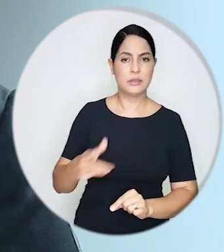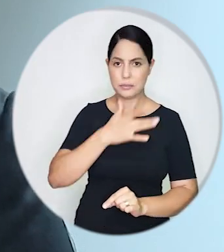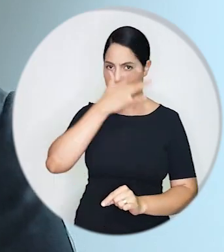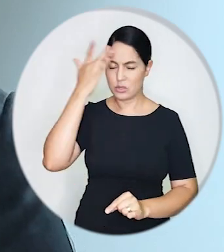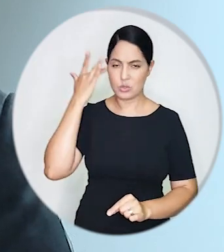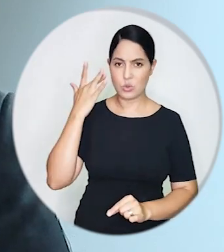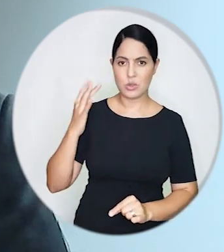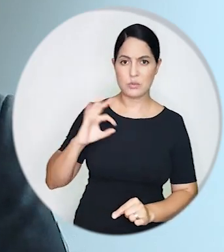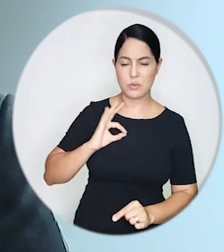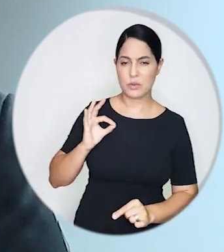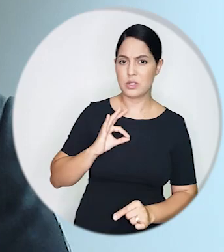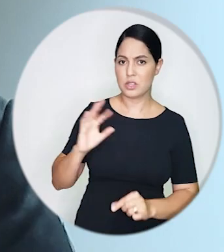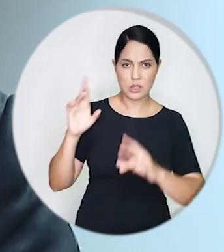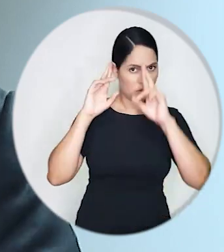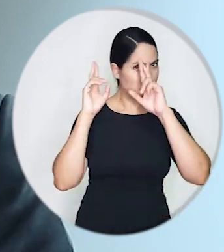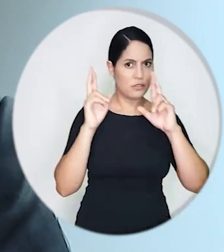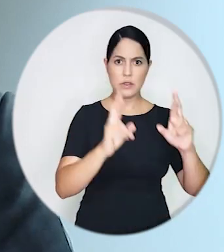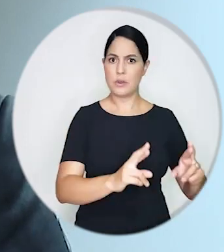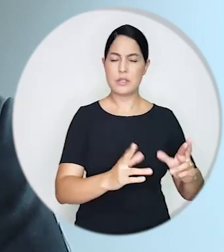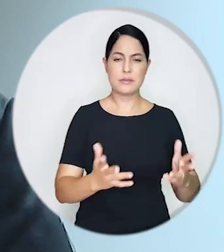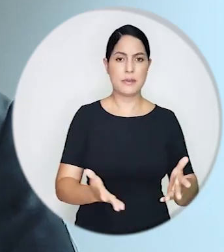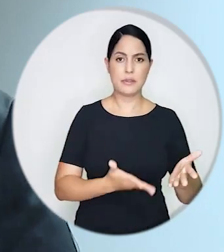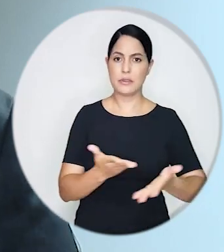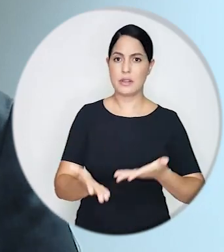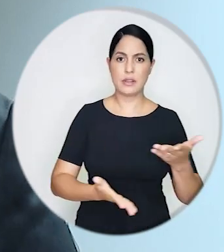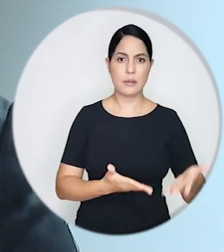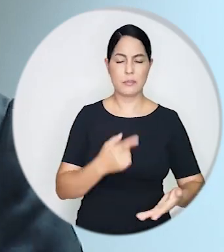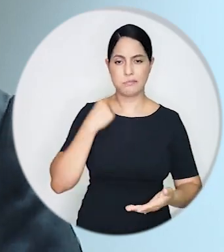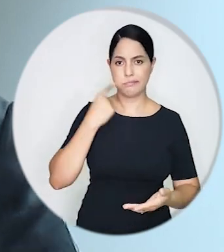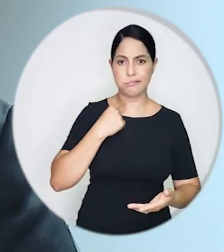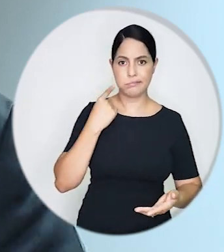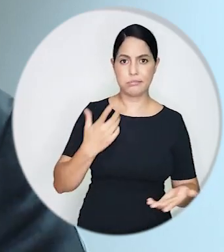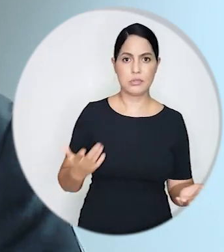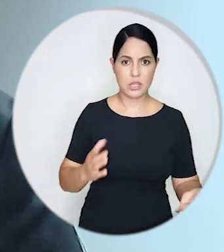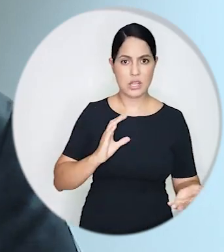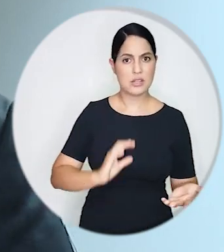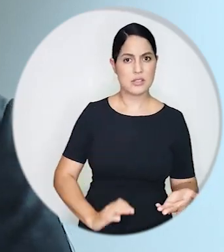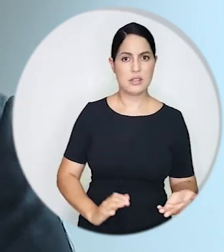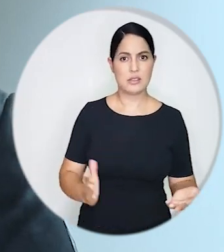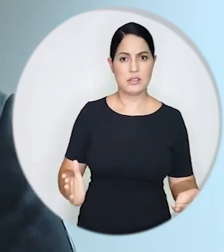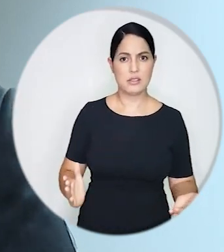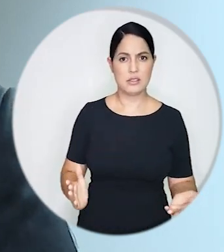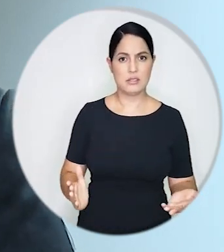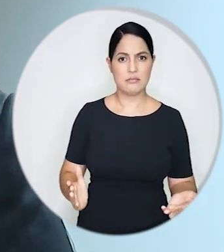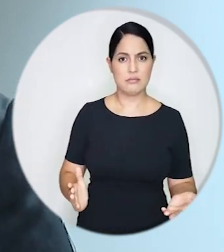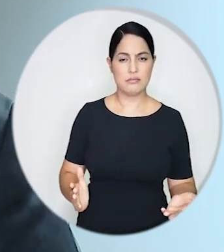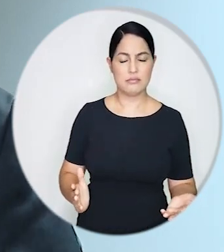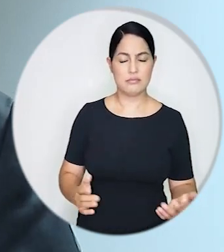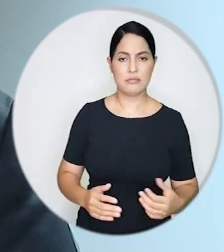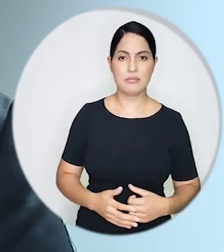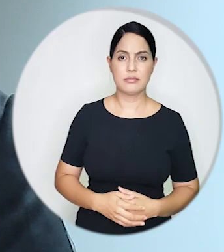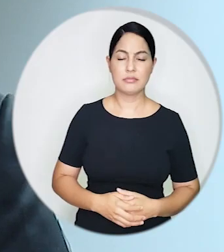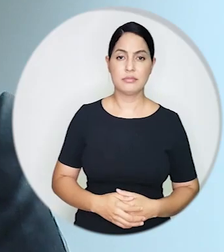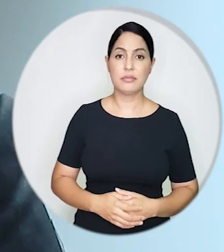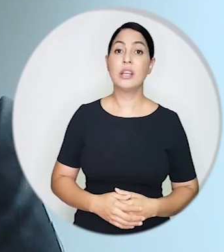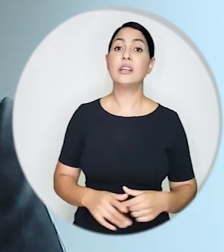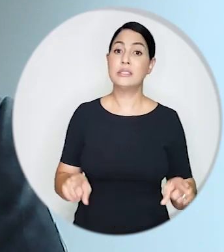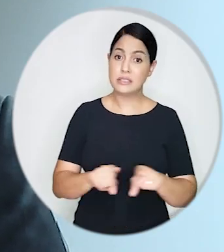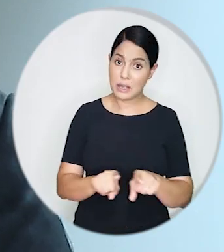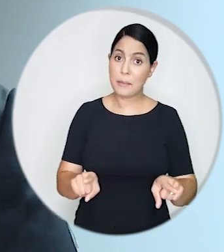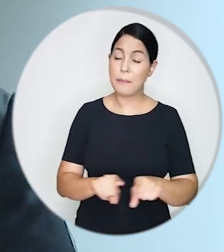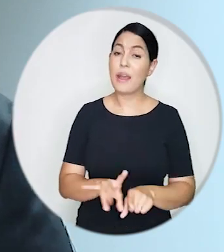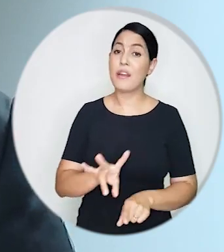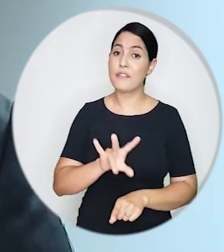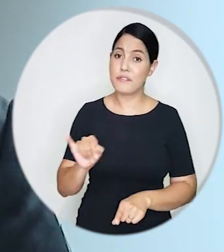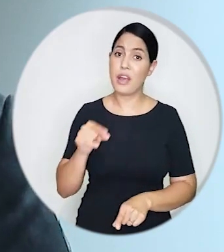exoneração daqueles agentes públicos que não respeitaram, não trataram a advocacia e a cidadania com a devida